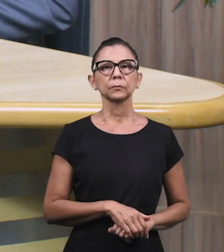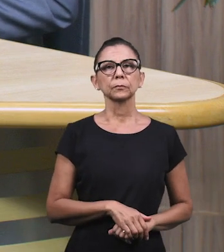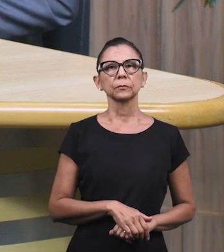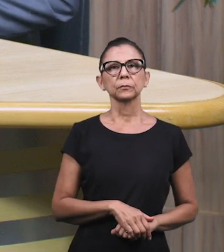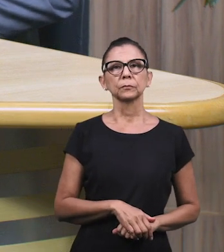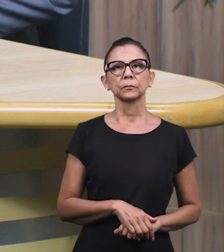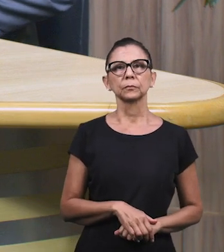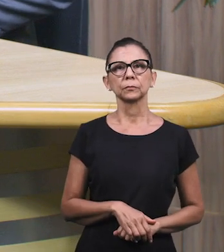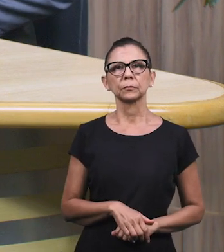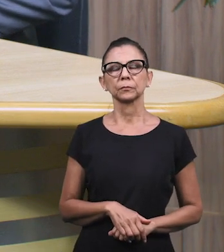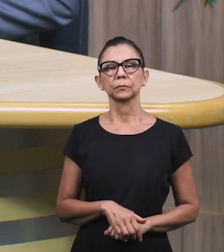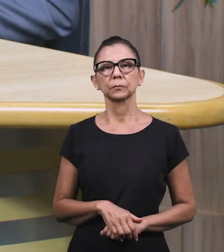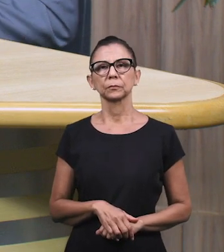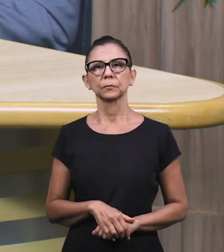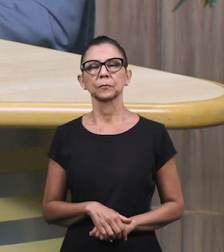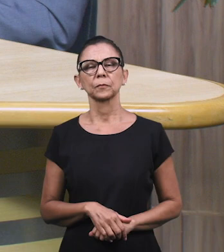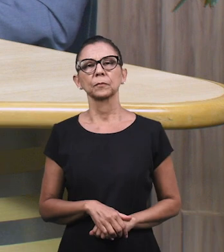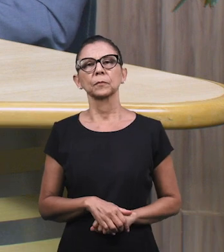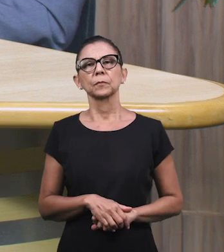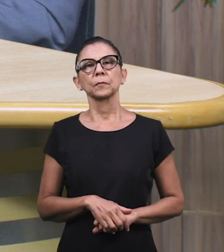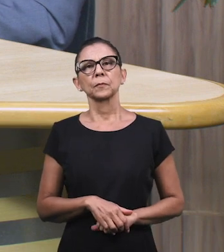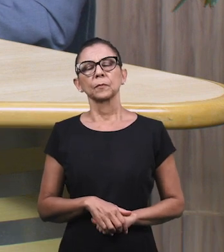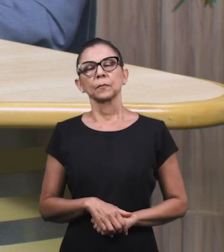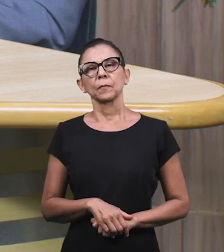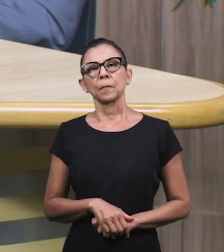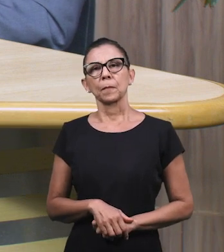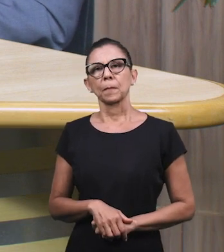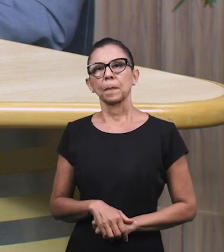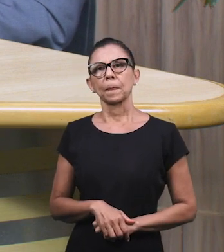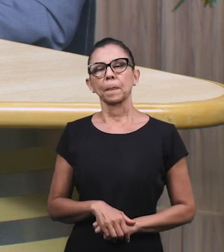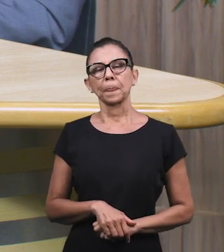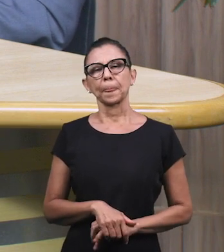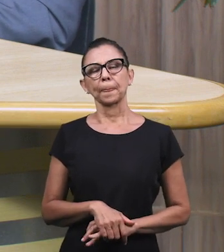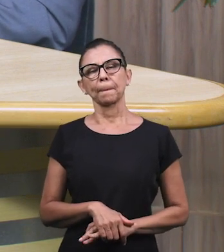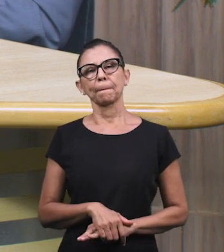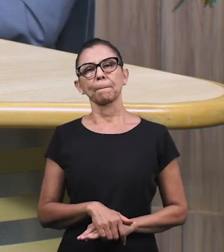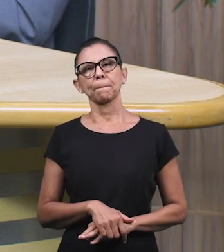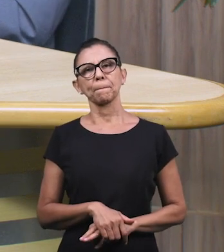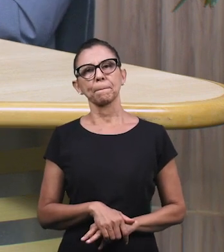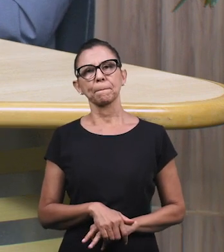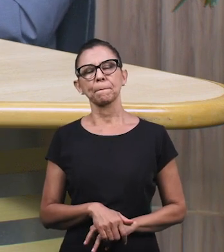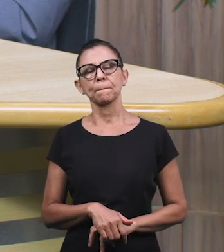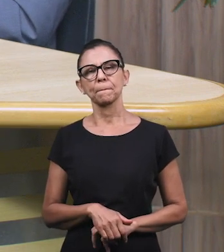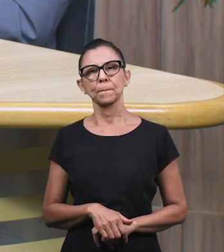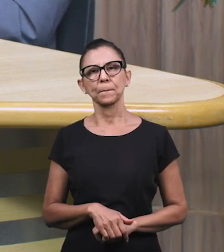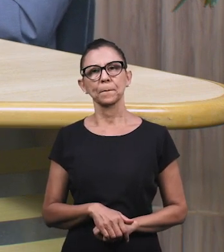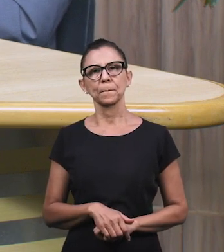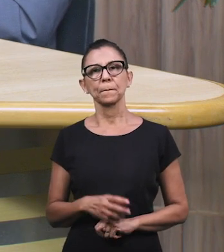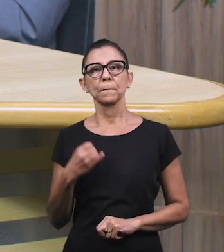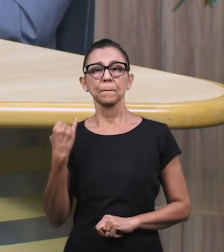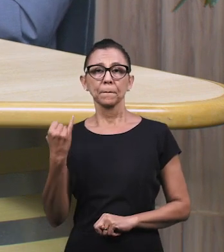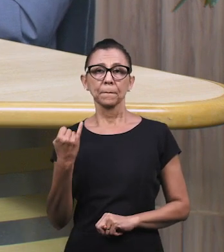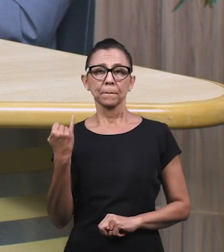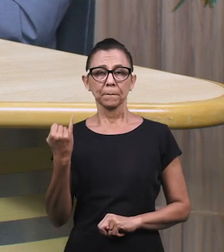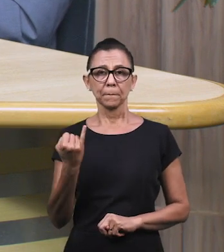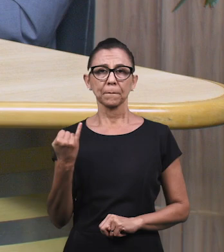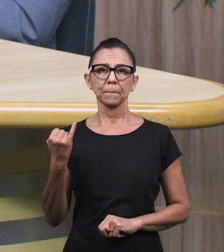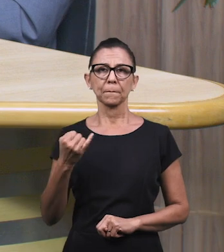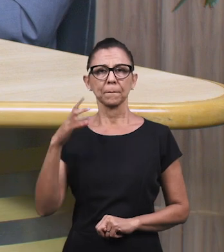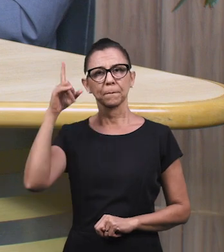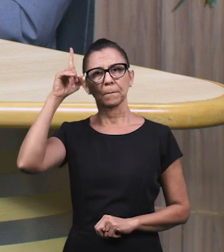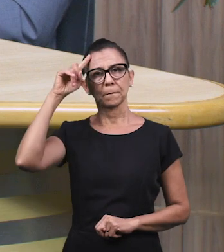que recuam, né, para a perdição, mas dos que creem, né, para a conservação das almas. Importa então, caminhar